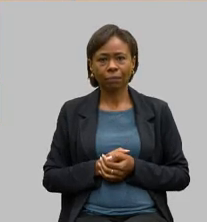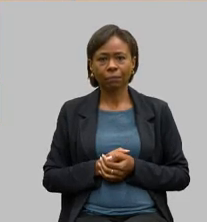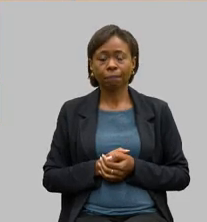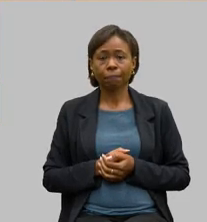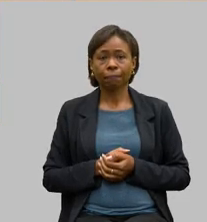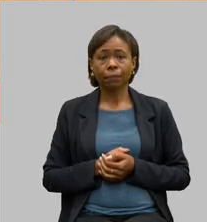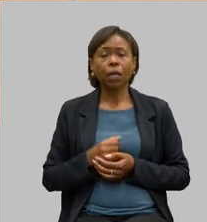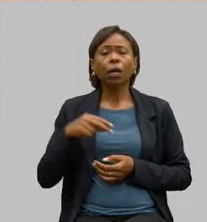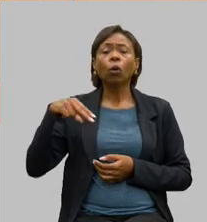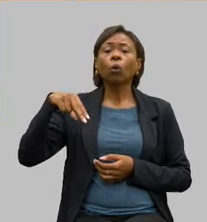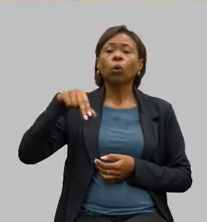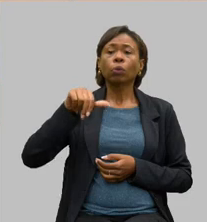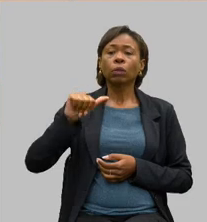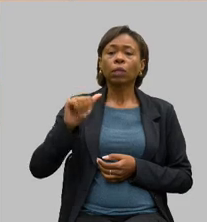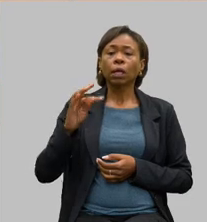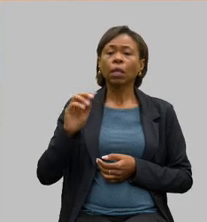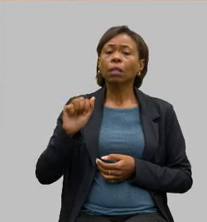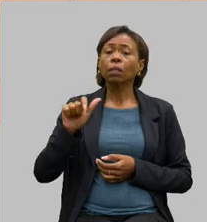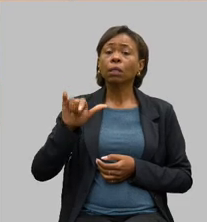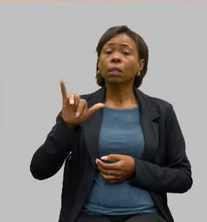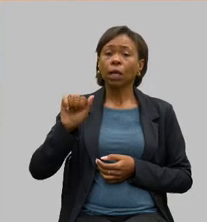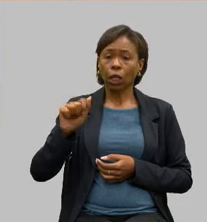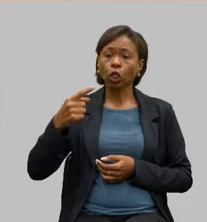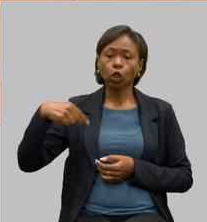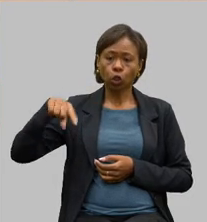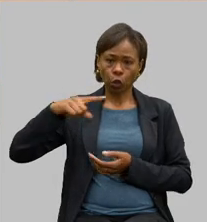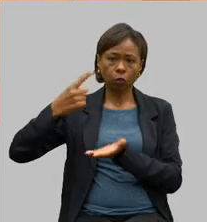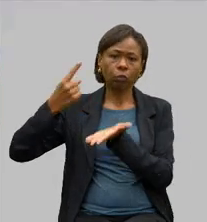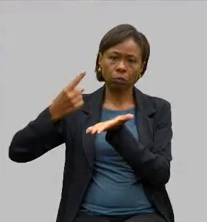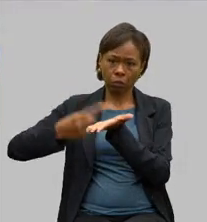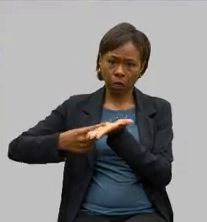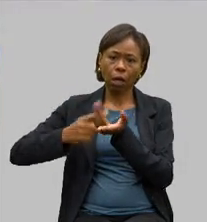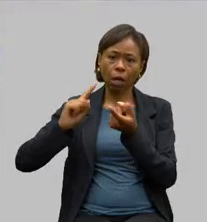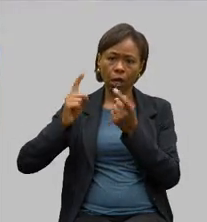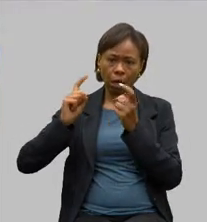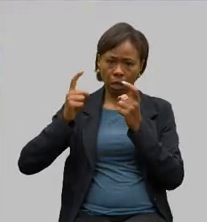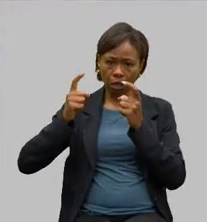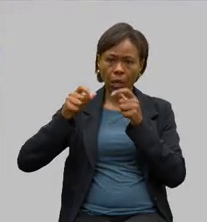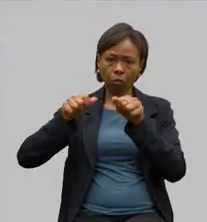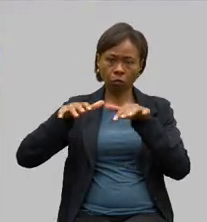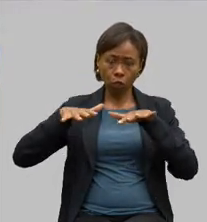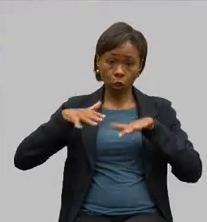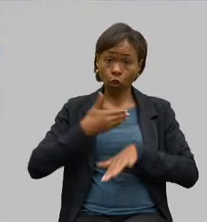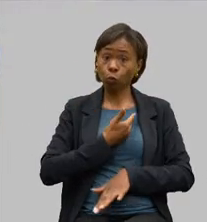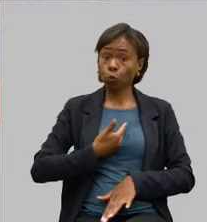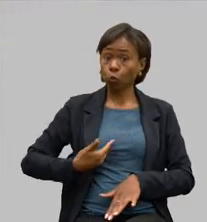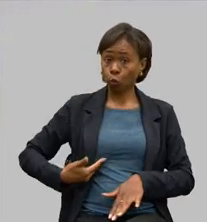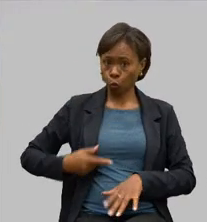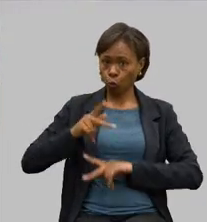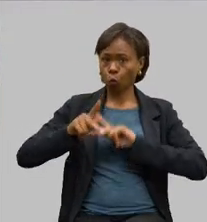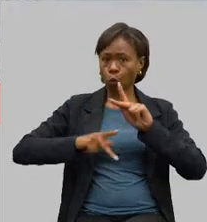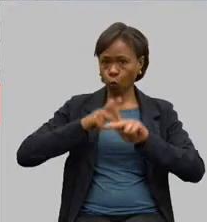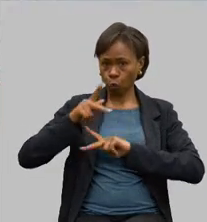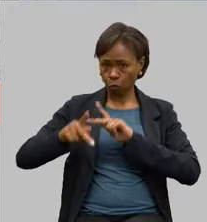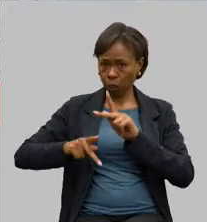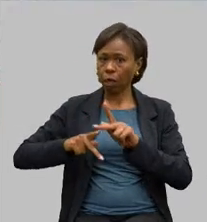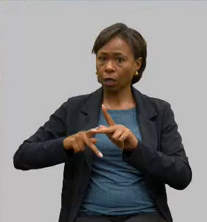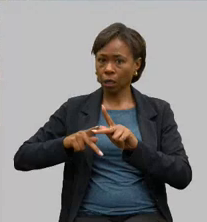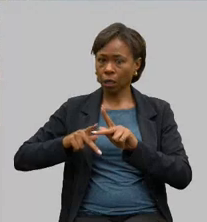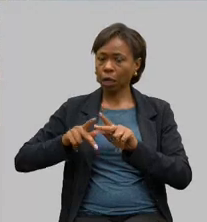Natália vamos fazer as audiências eu entend eu entendi são talvez reuniões públicas a gente chamar para não confundir com a